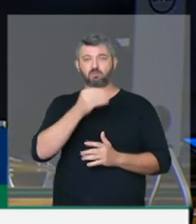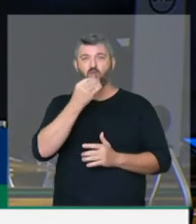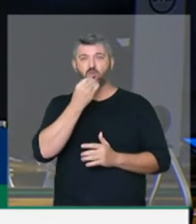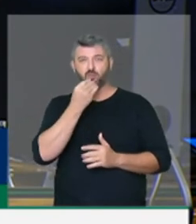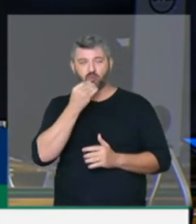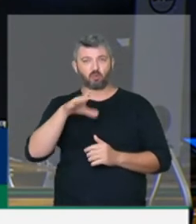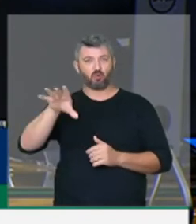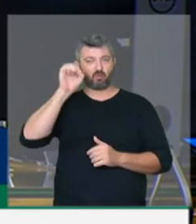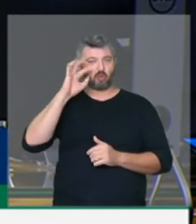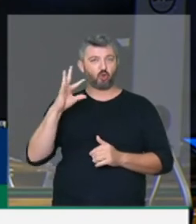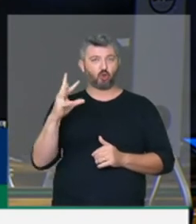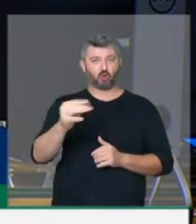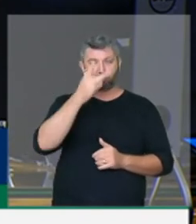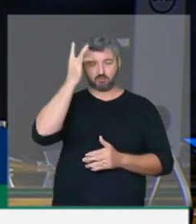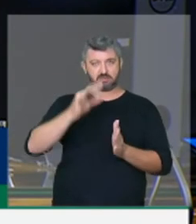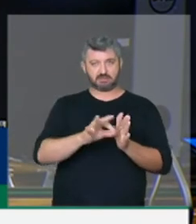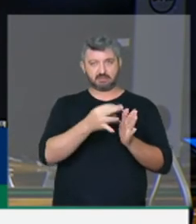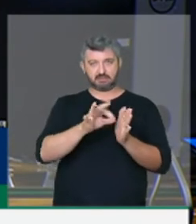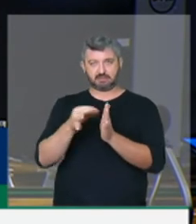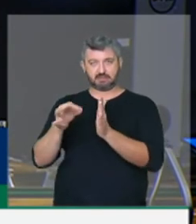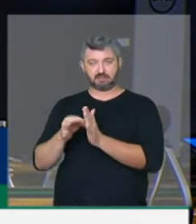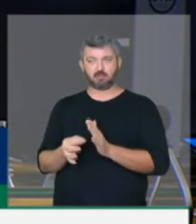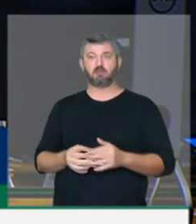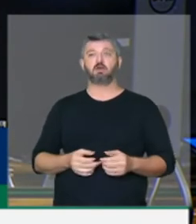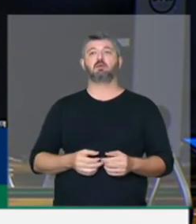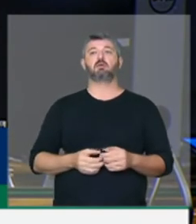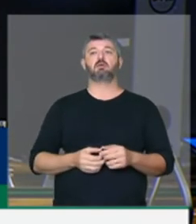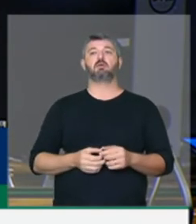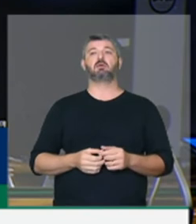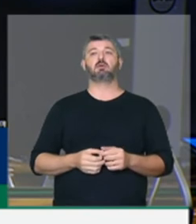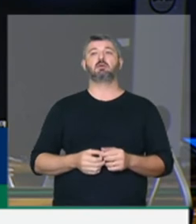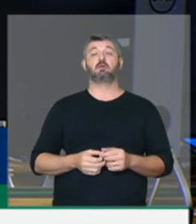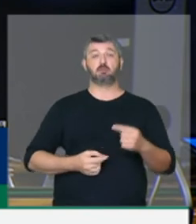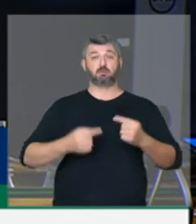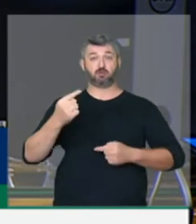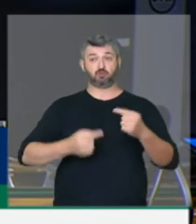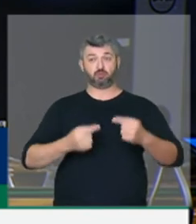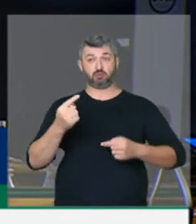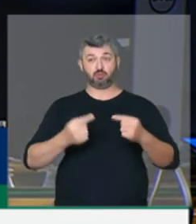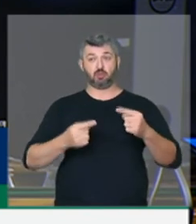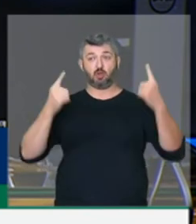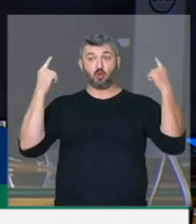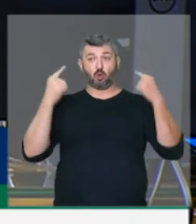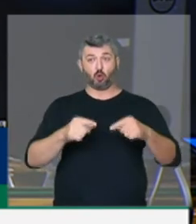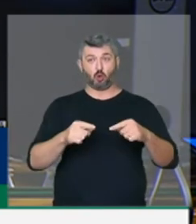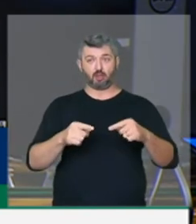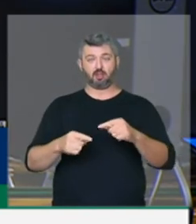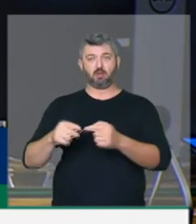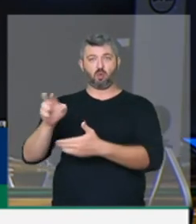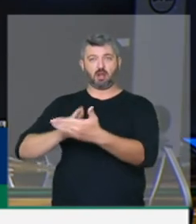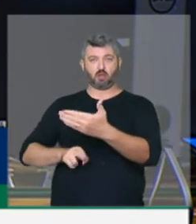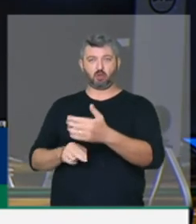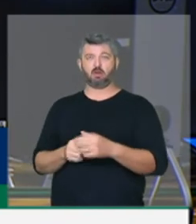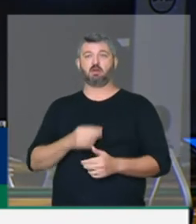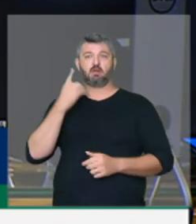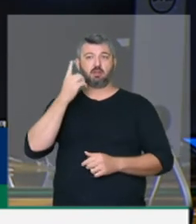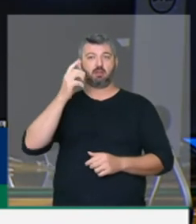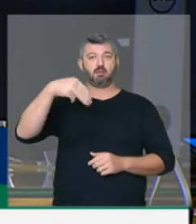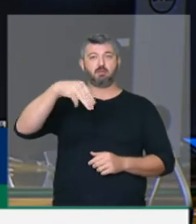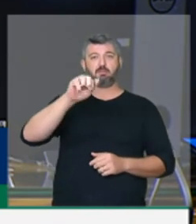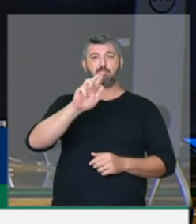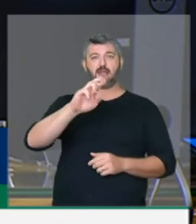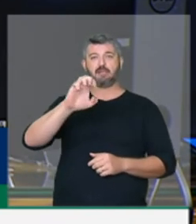de ouvir a todos que estão inscritos. Para encaminhar, para discutir, contrário, deputado Marcel Van